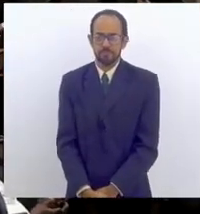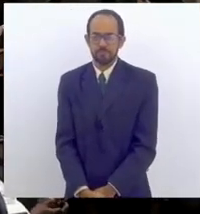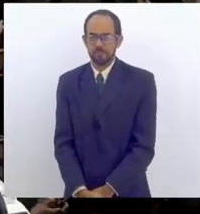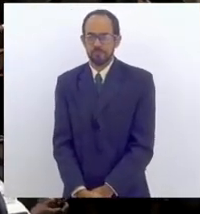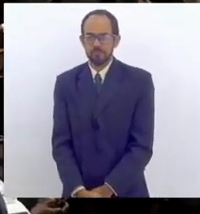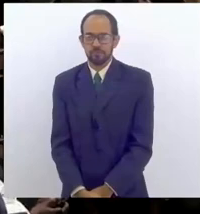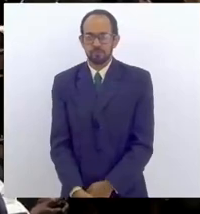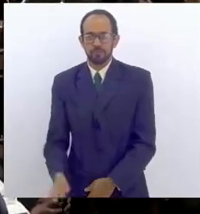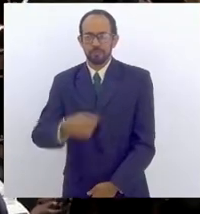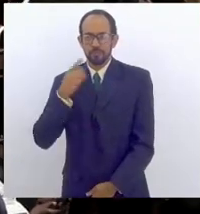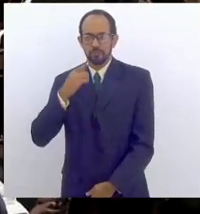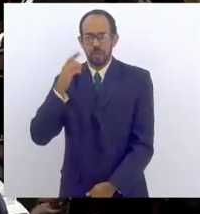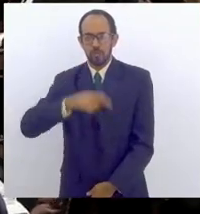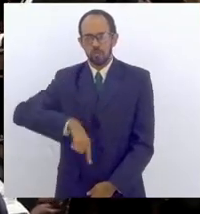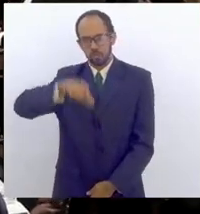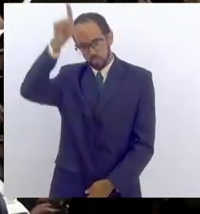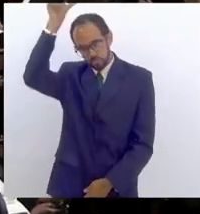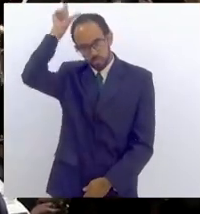Deputado Luiz Paulo.